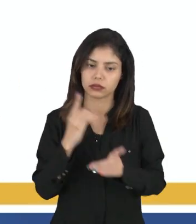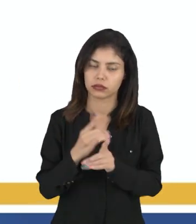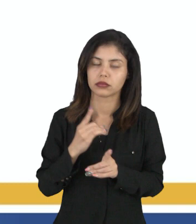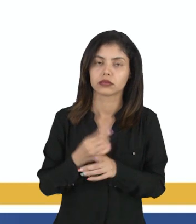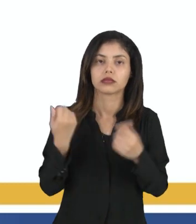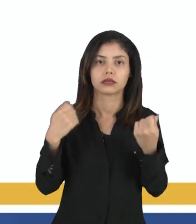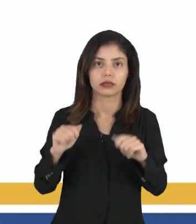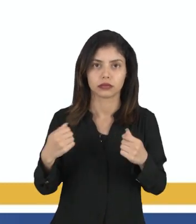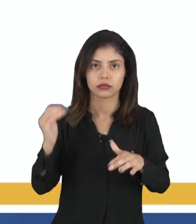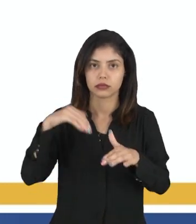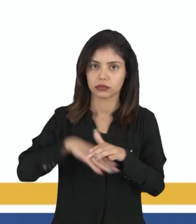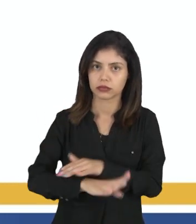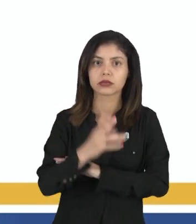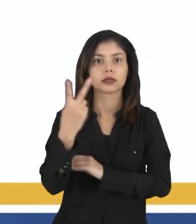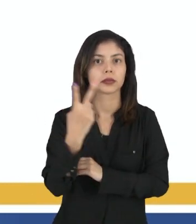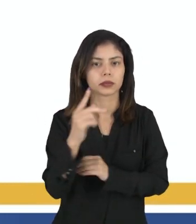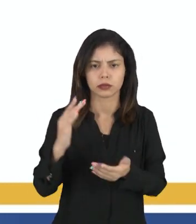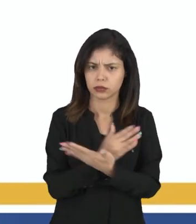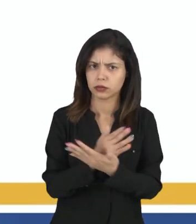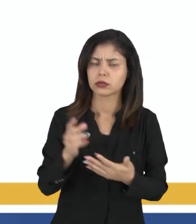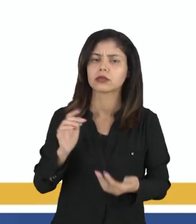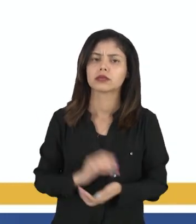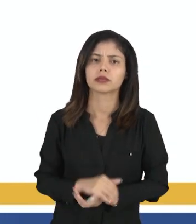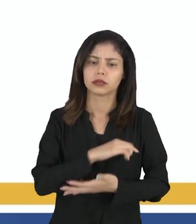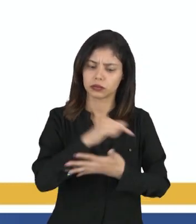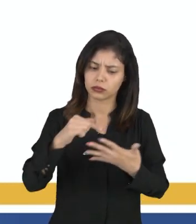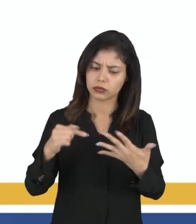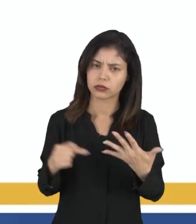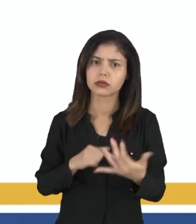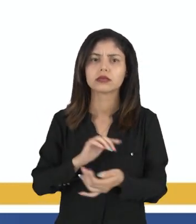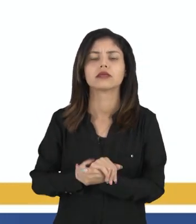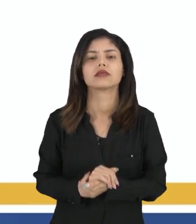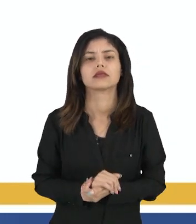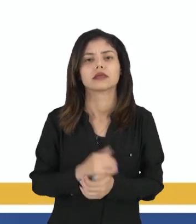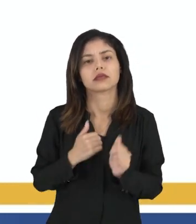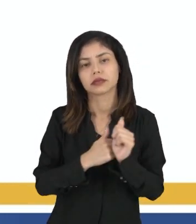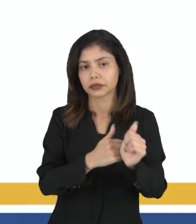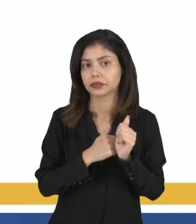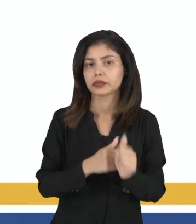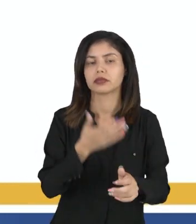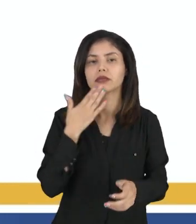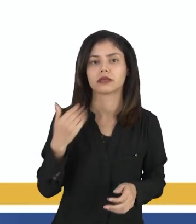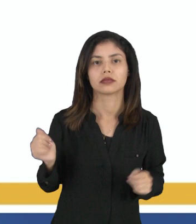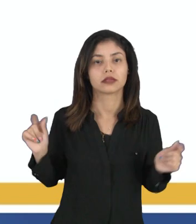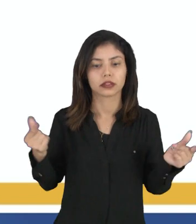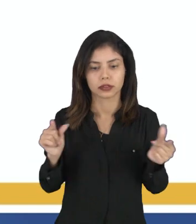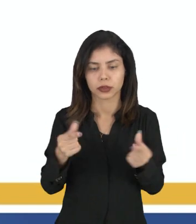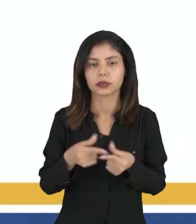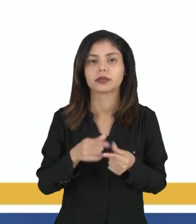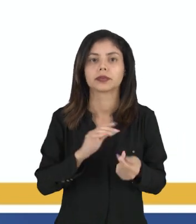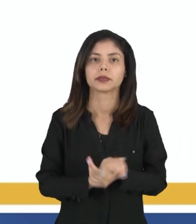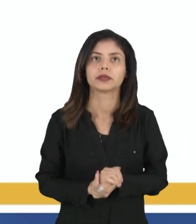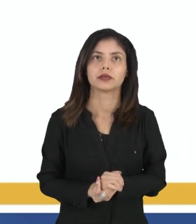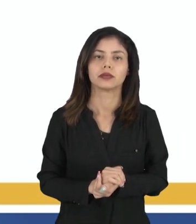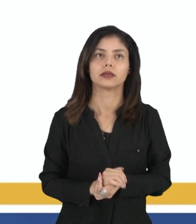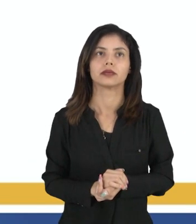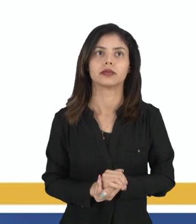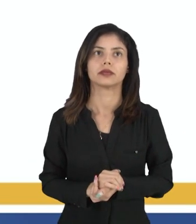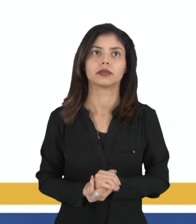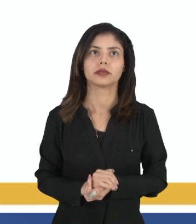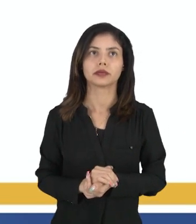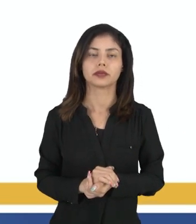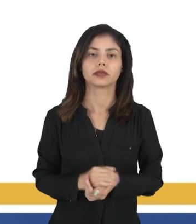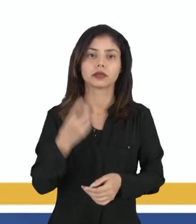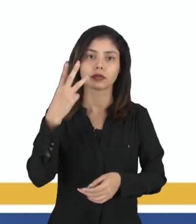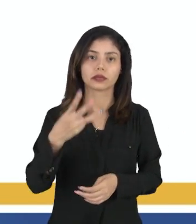ele tem que se encaixar em algum desses reinos. Tá? E a partir daí você vai caminhando para os táxons mais específicos, né?